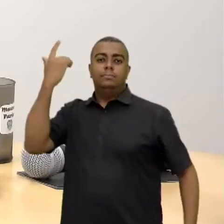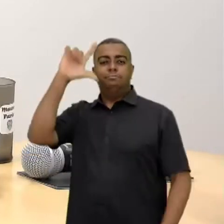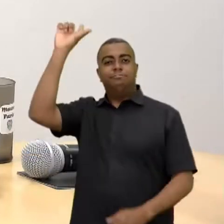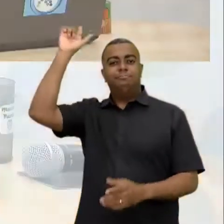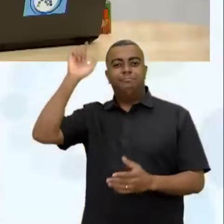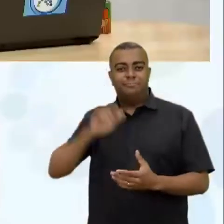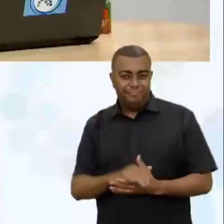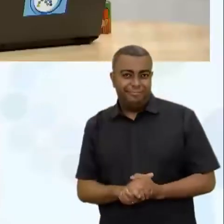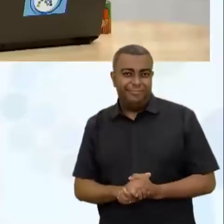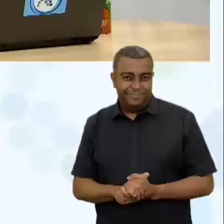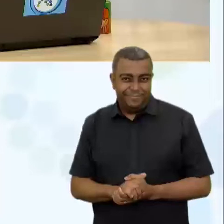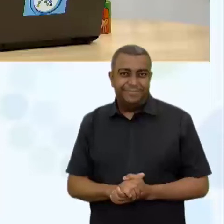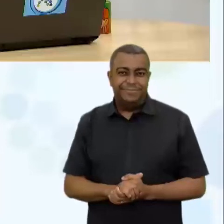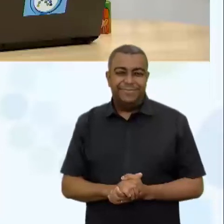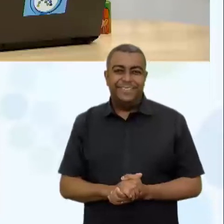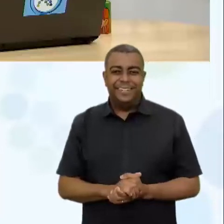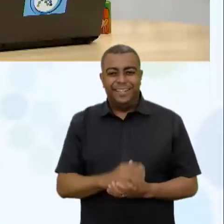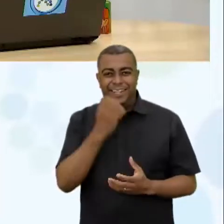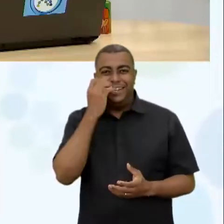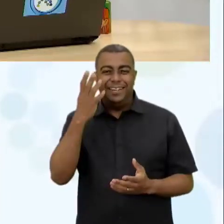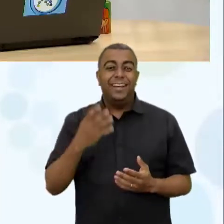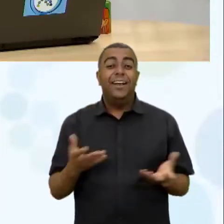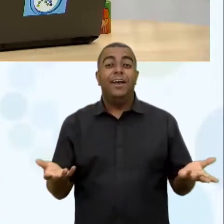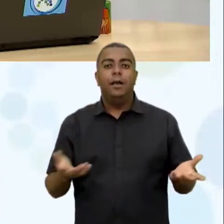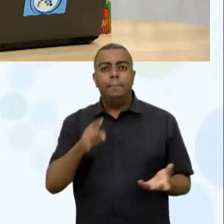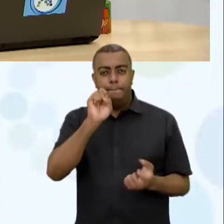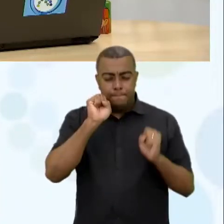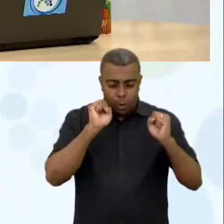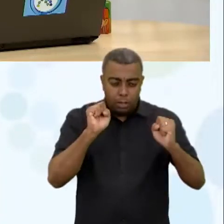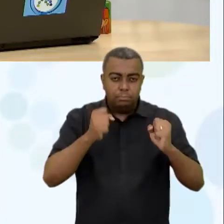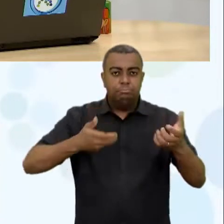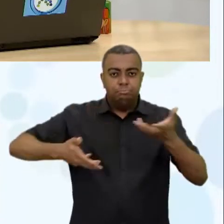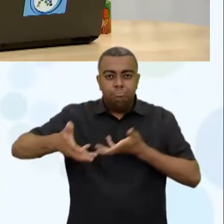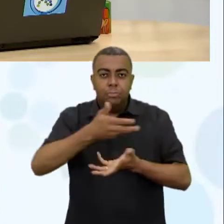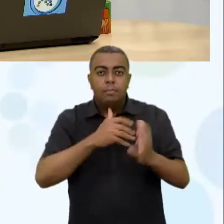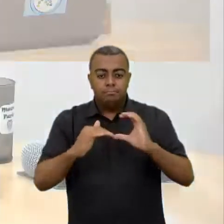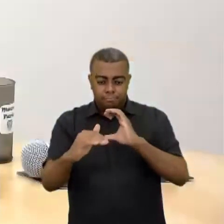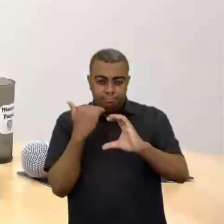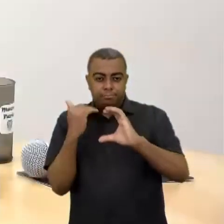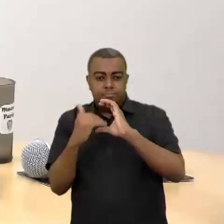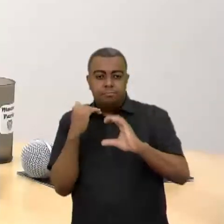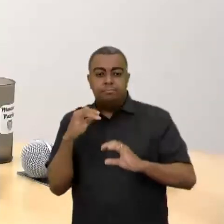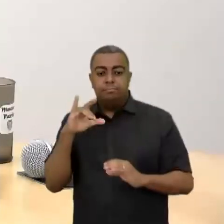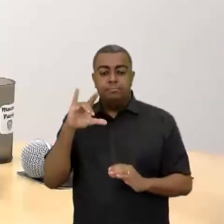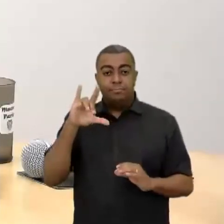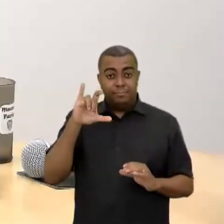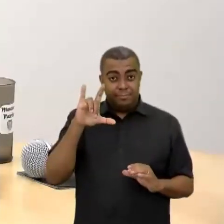né, Janaína? Ai, que maravilhoso. E aí ele mandando aqui, ele vai participar. Então assim, podem participar, e se quiserem mandar no meu Instagram,